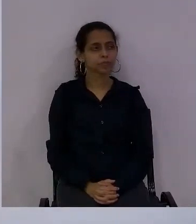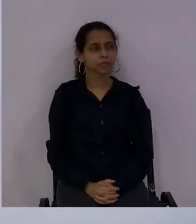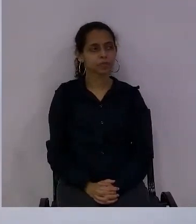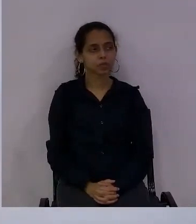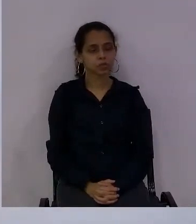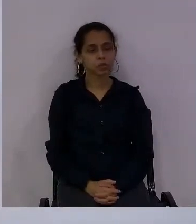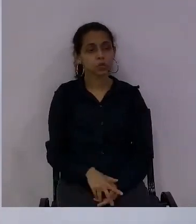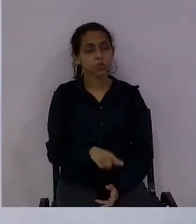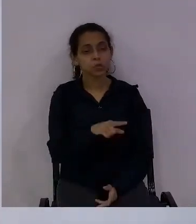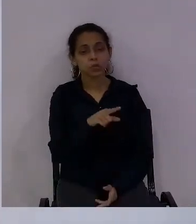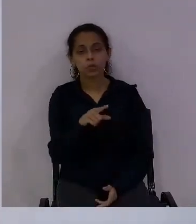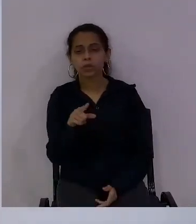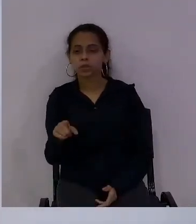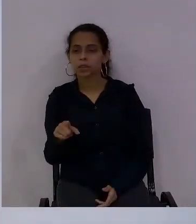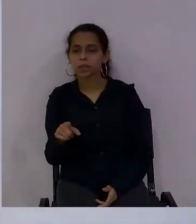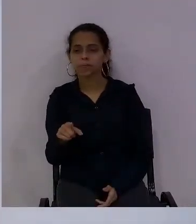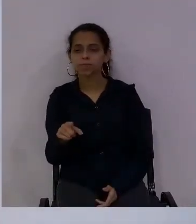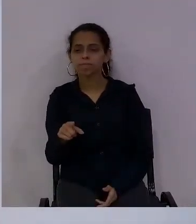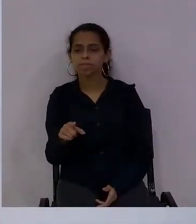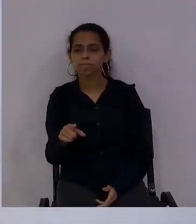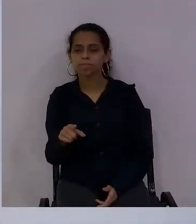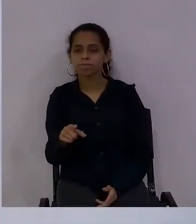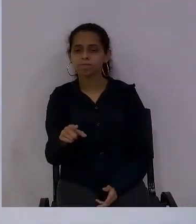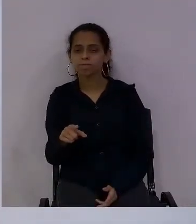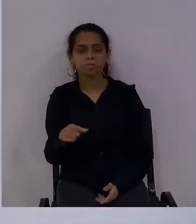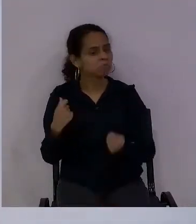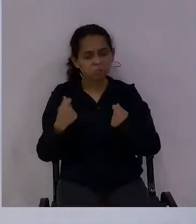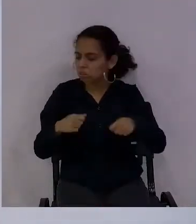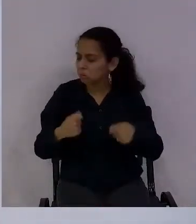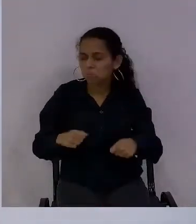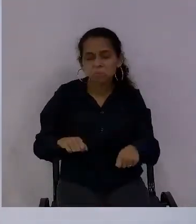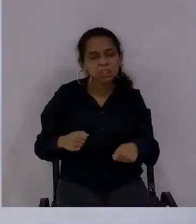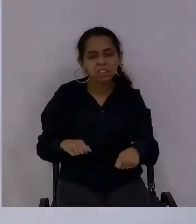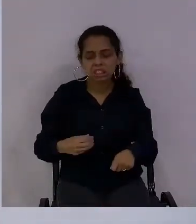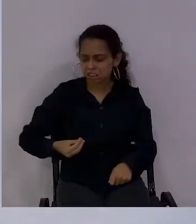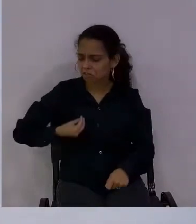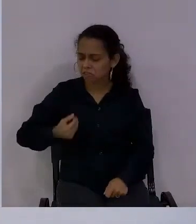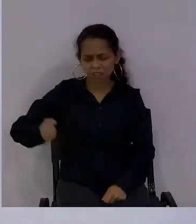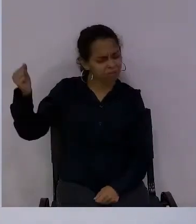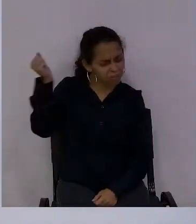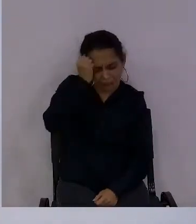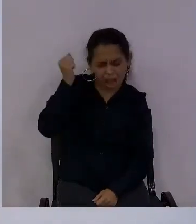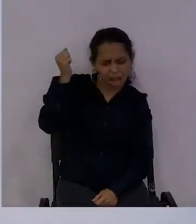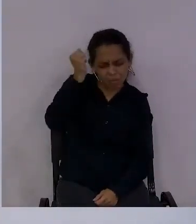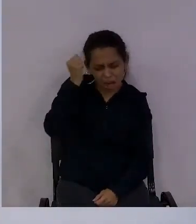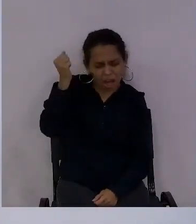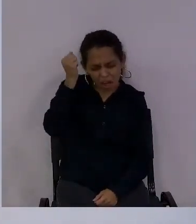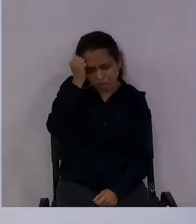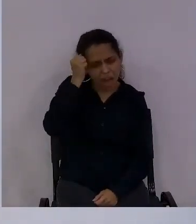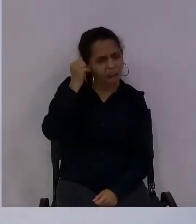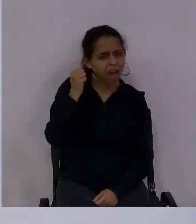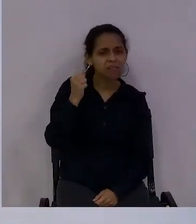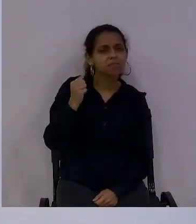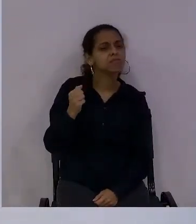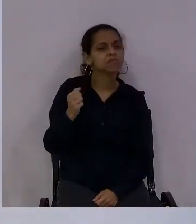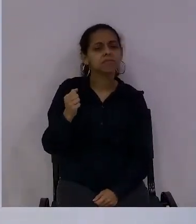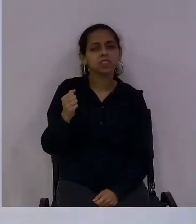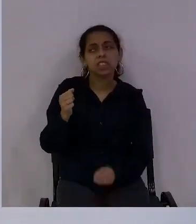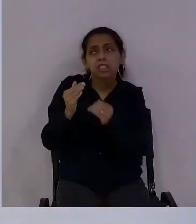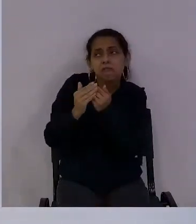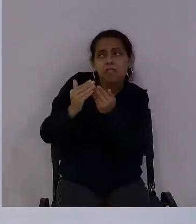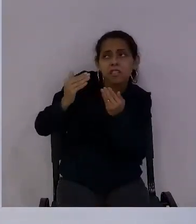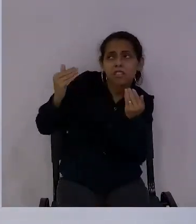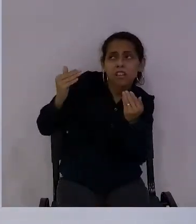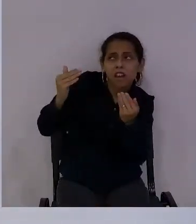Você não precisa conviver com a culpa do seu pecado, nem deixar que esta culpa te afaste de Deus. Vinde a